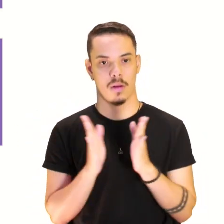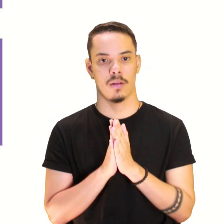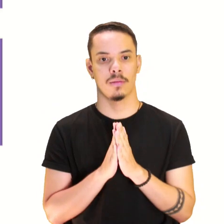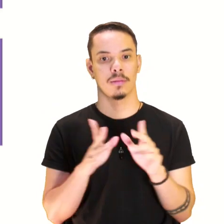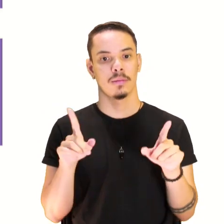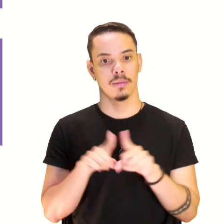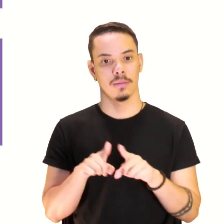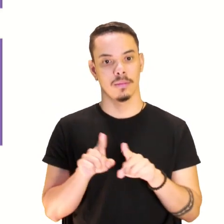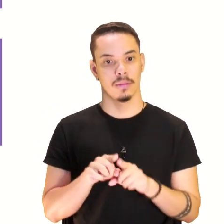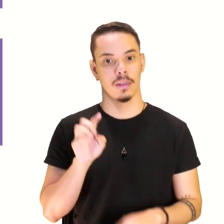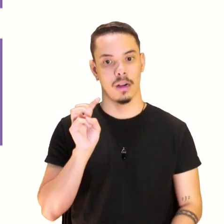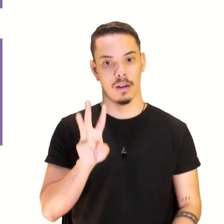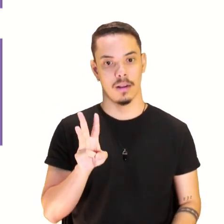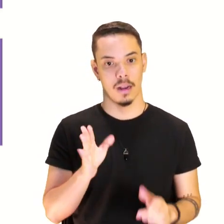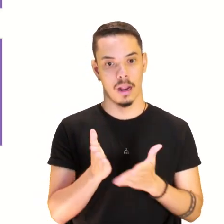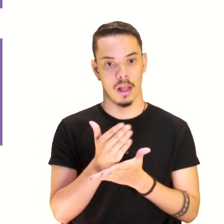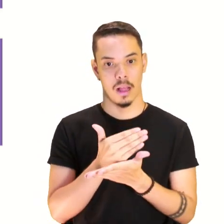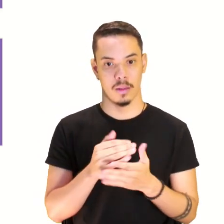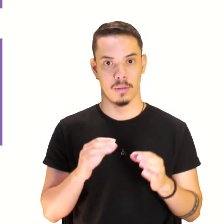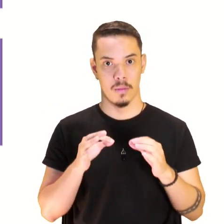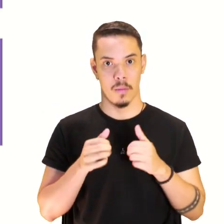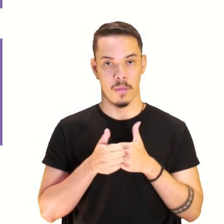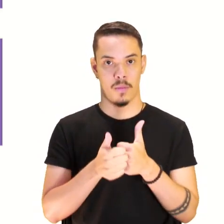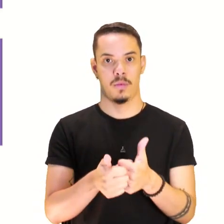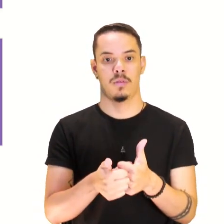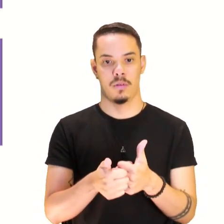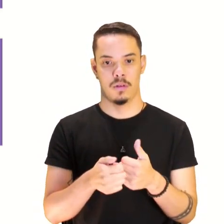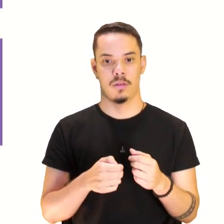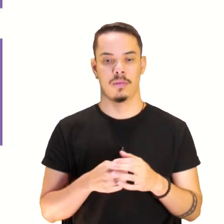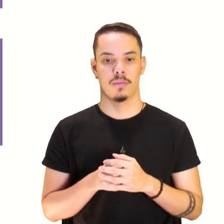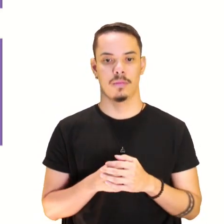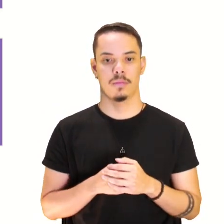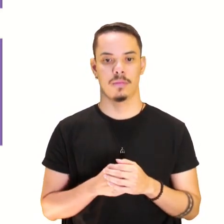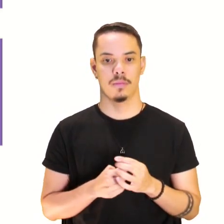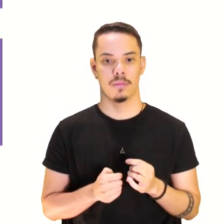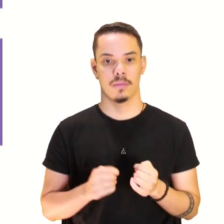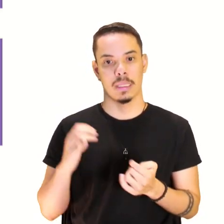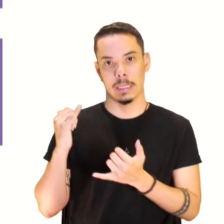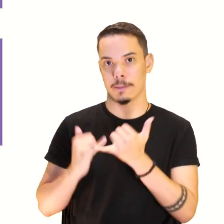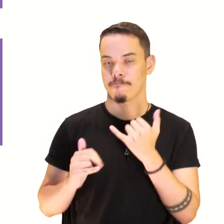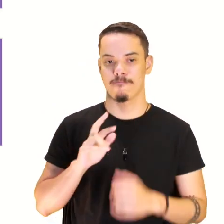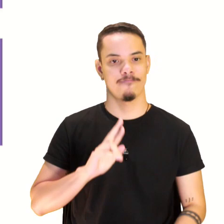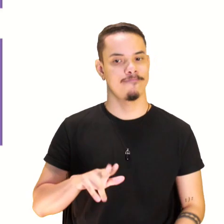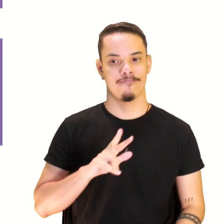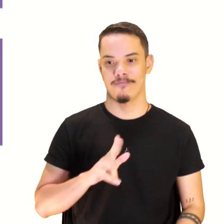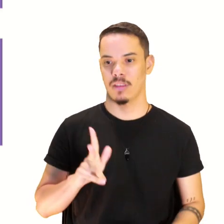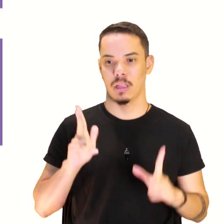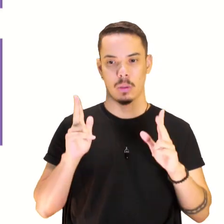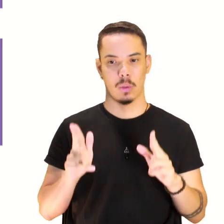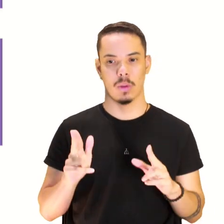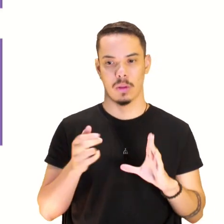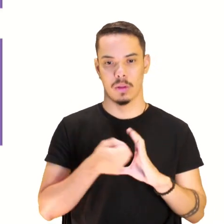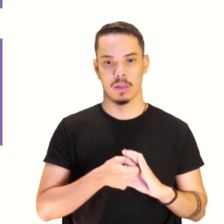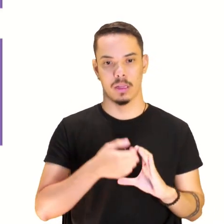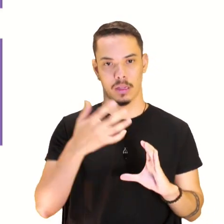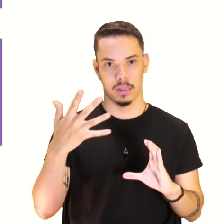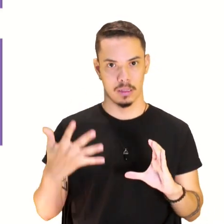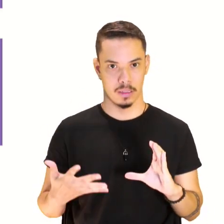lados correspondentes proporcionais, tá? Aí, então, claro, a semelhança não vai ser igual, vai ter